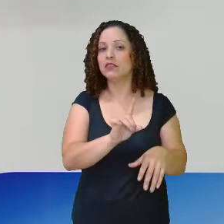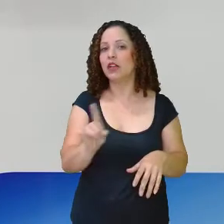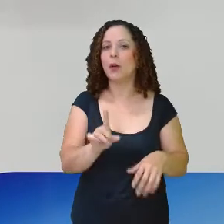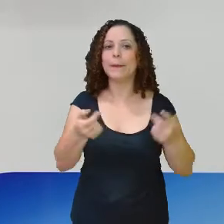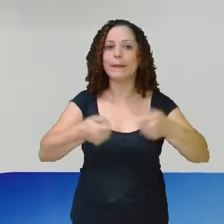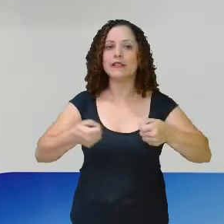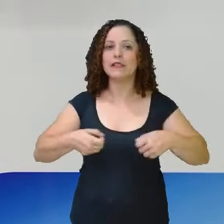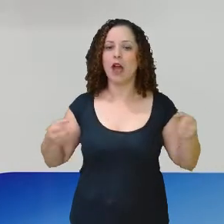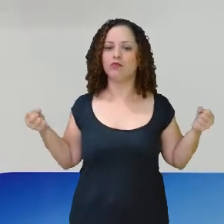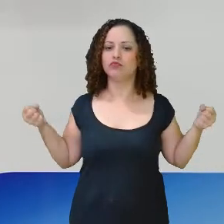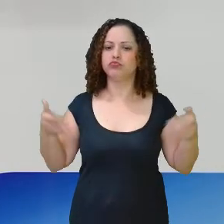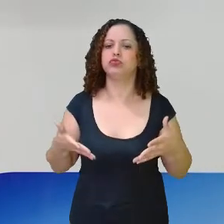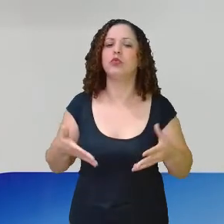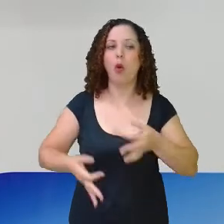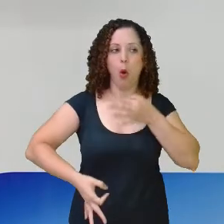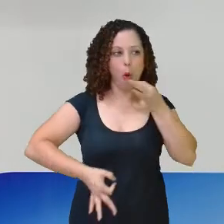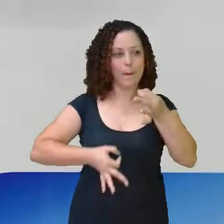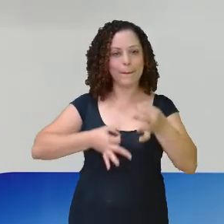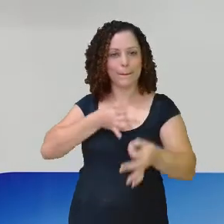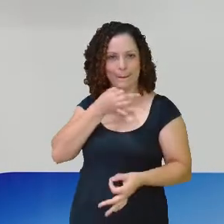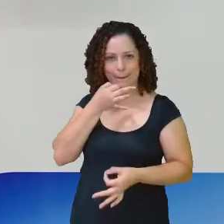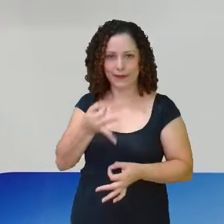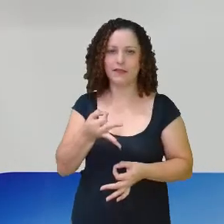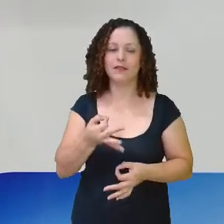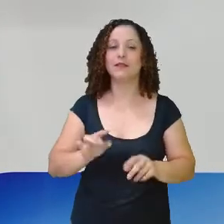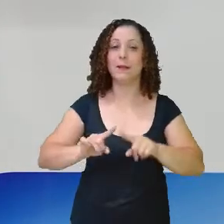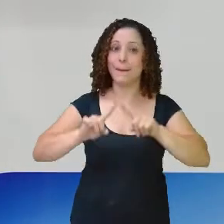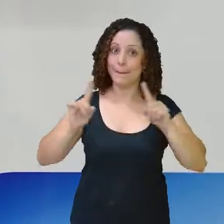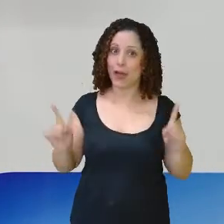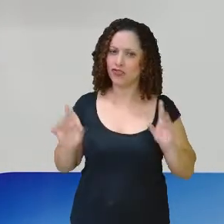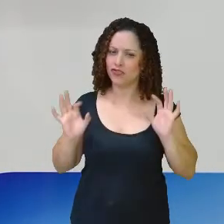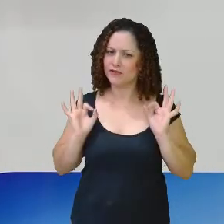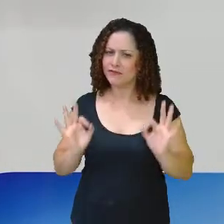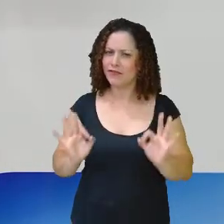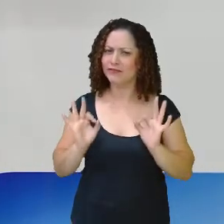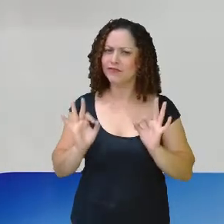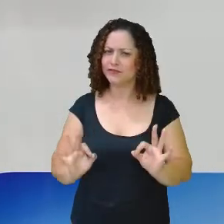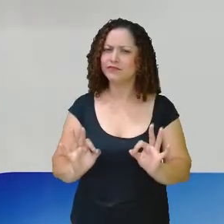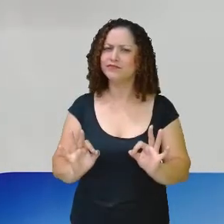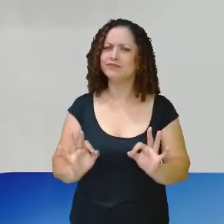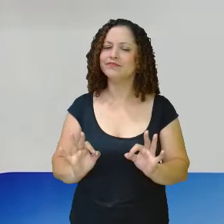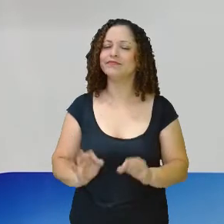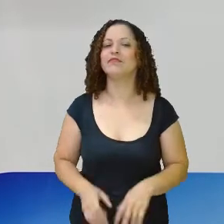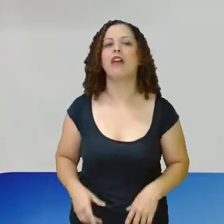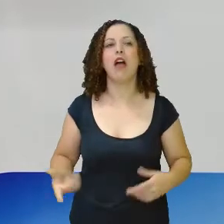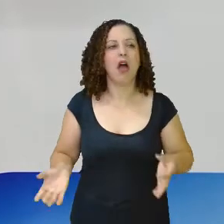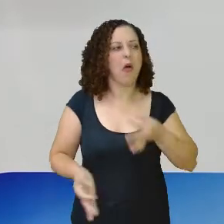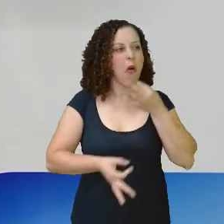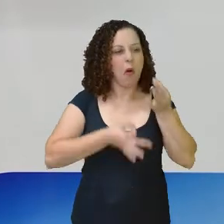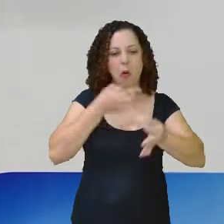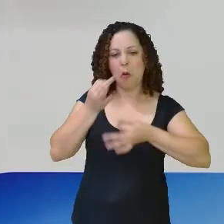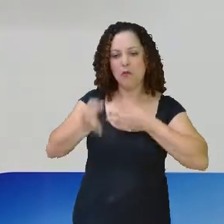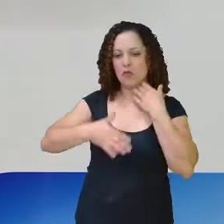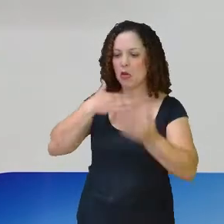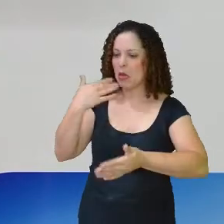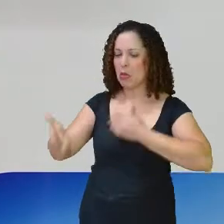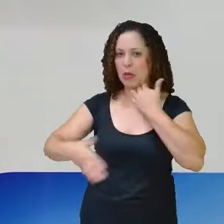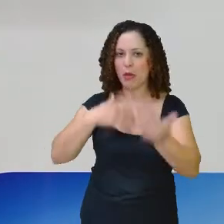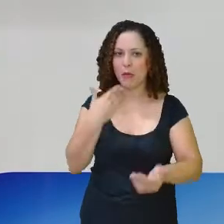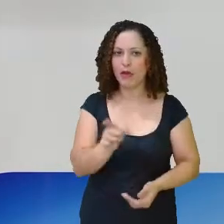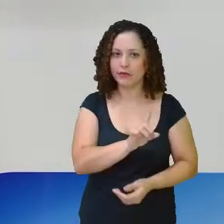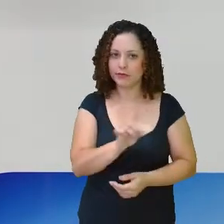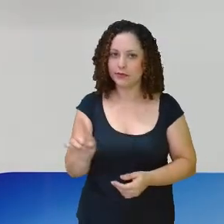ser ativo e você tem que dar a sua opinião. Agora, você tem que dar a sua opinião de uma forma coerente. Você não pode dar essa opinião de qualquer forma ali, não,